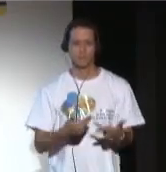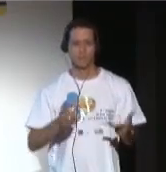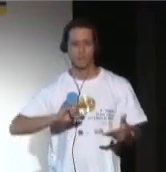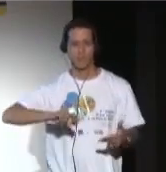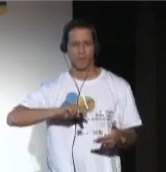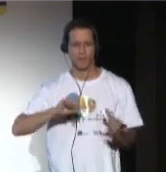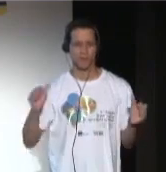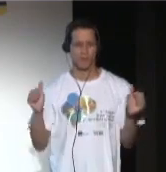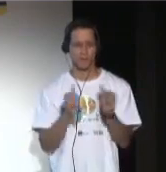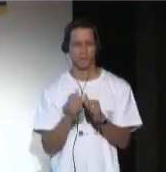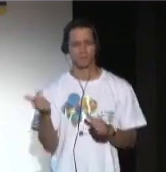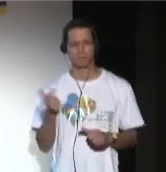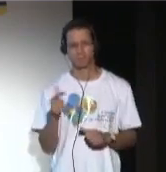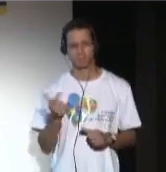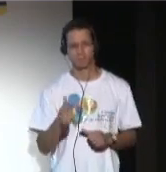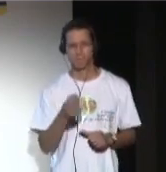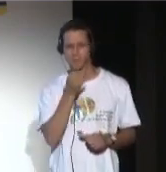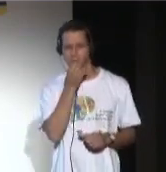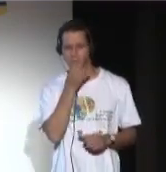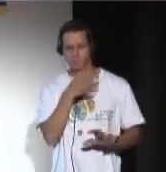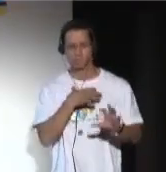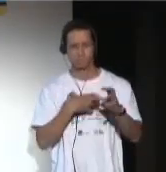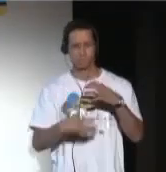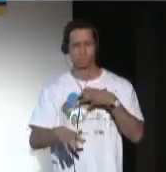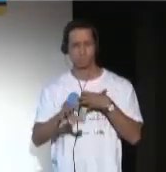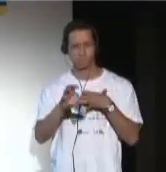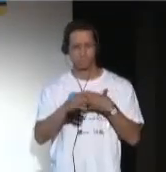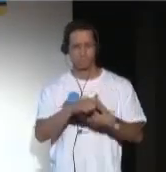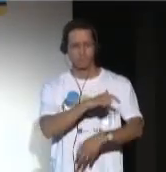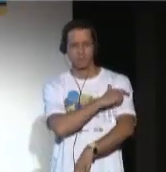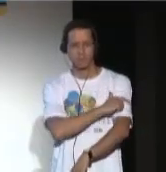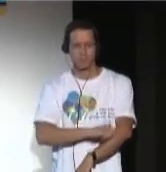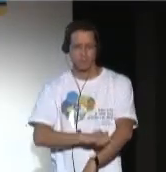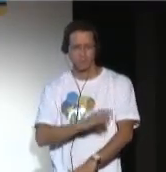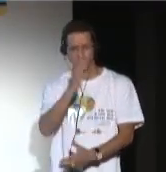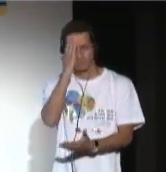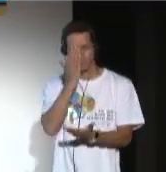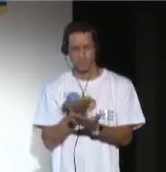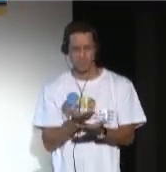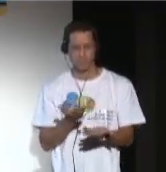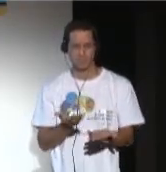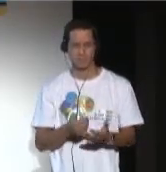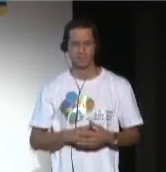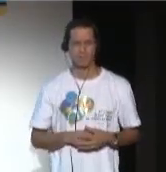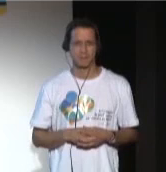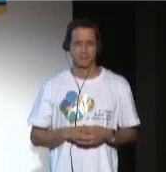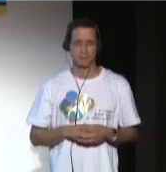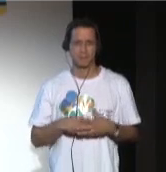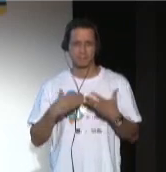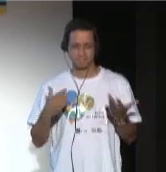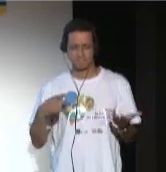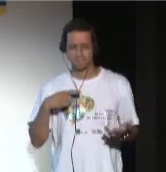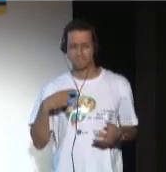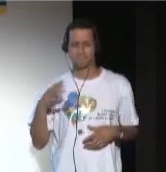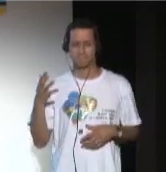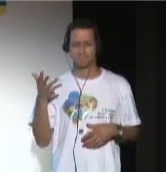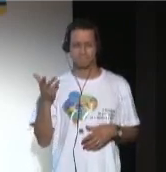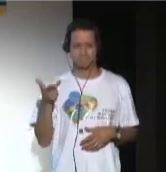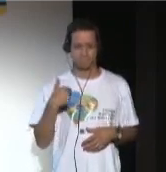de mãos dadas. A questão aqui da empatia, do respeito, da confiança. Então, a gente tem